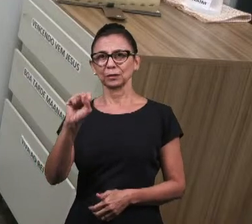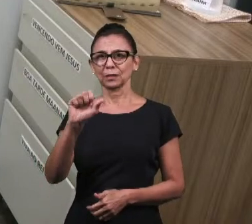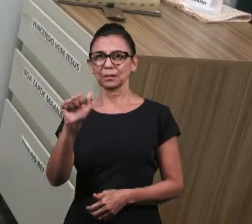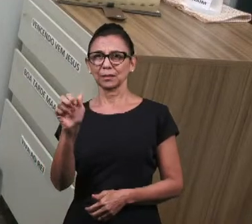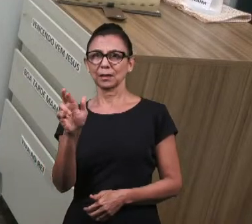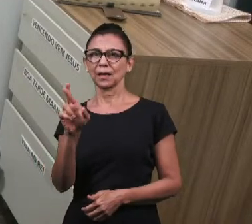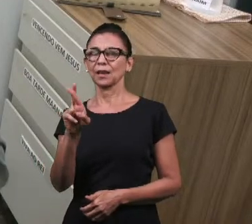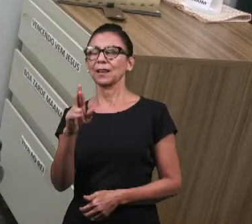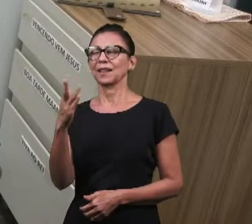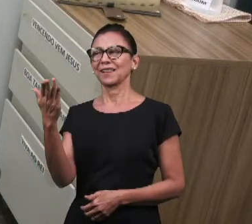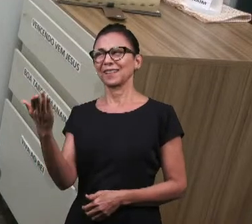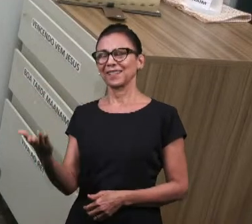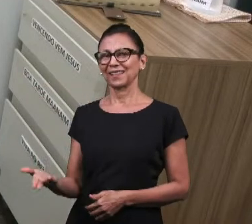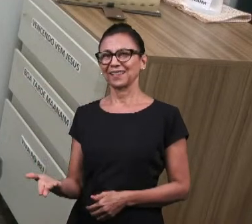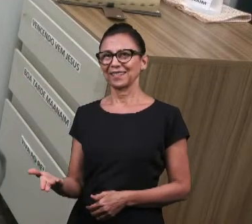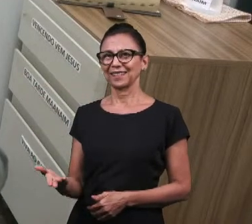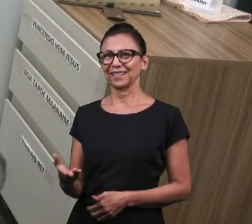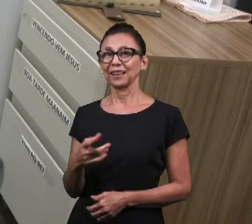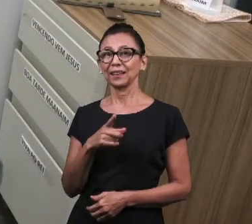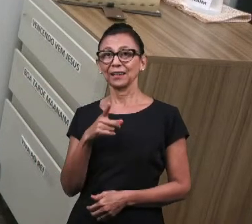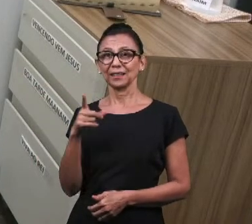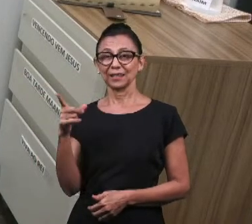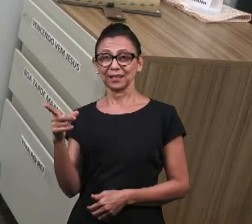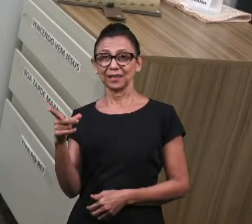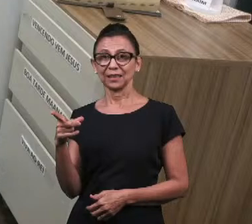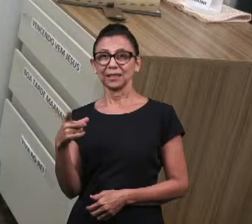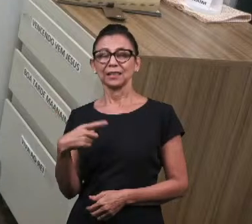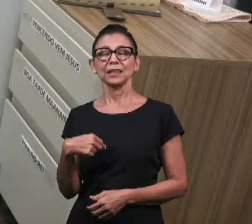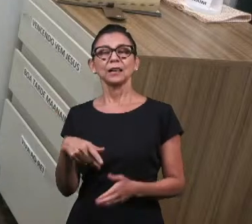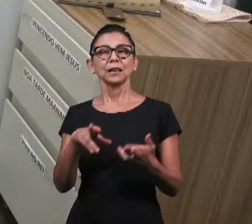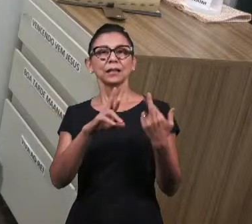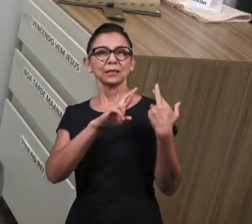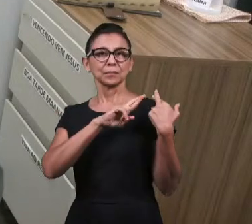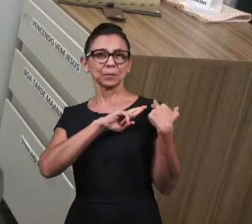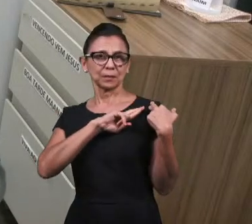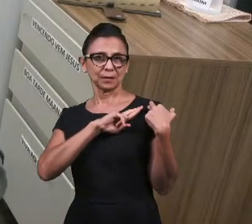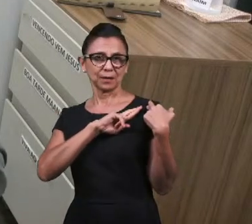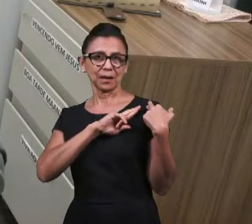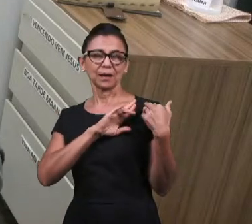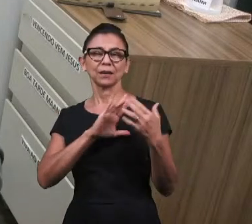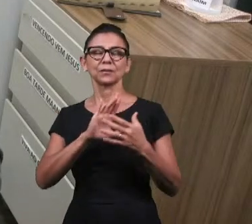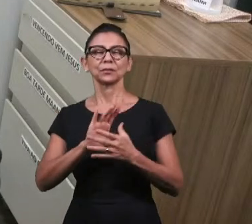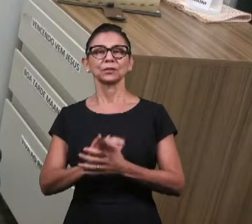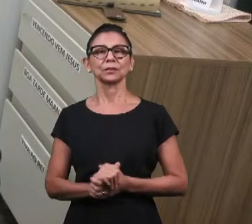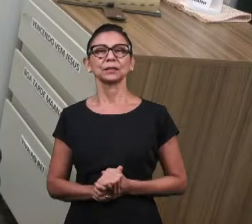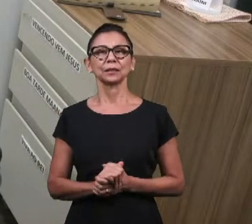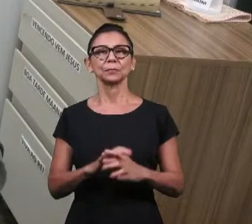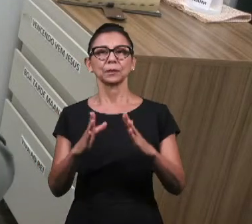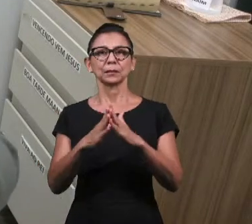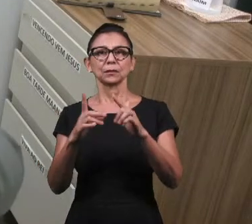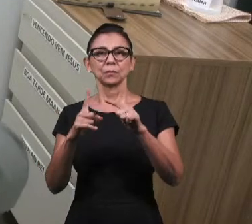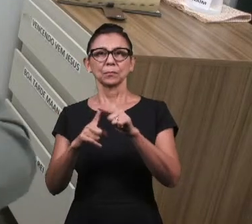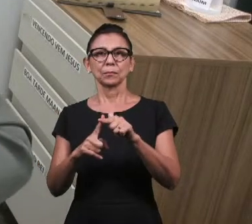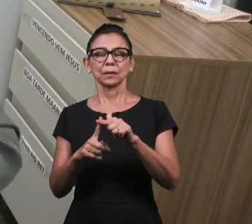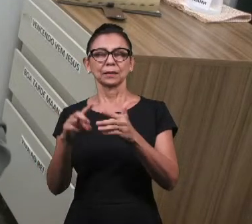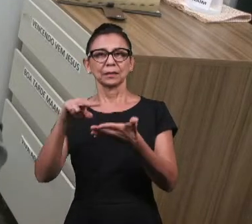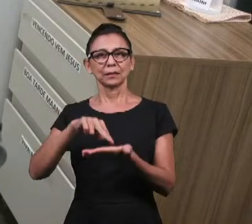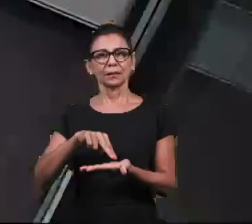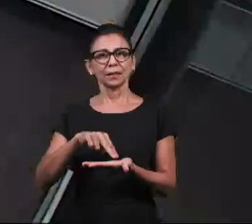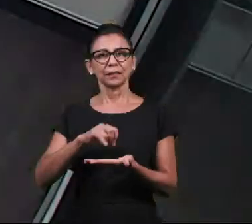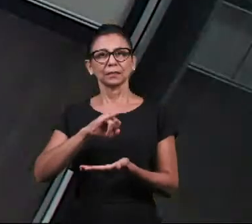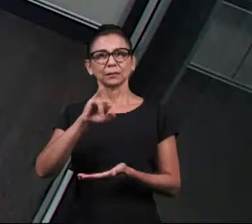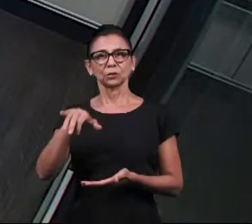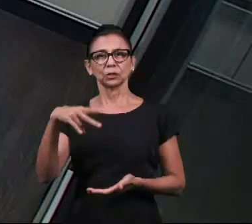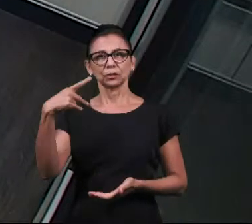que está à frente da Igreja Cristã Maranata de Jardim da Penha e também faz parte ali do Conselho Presbiteral. Pastor Júlio César, que